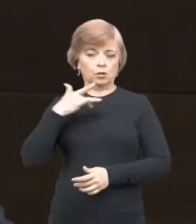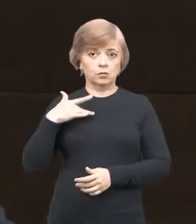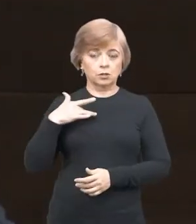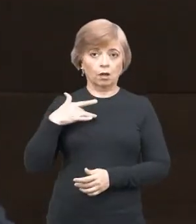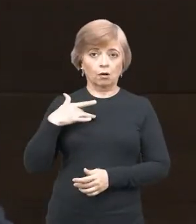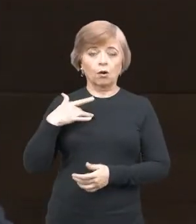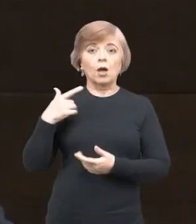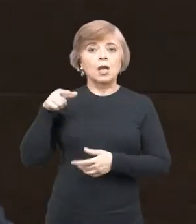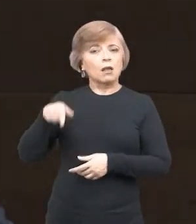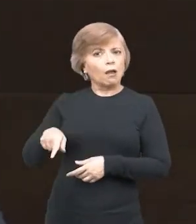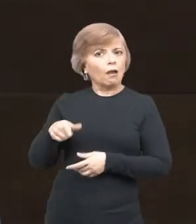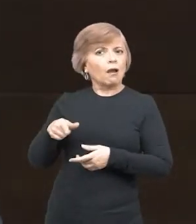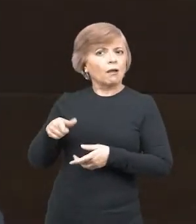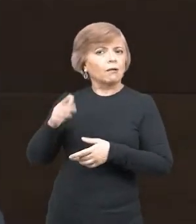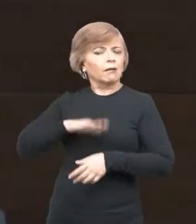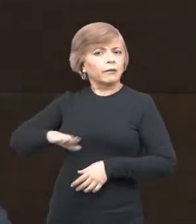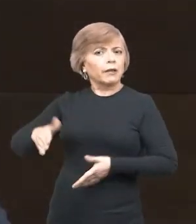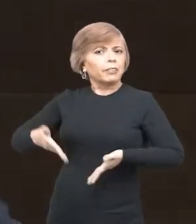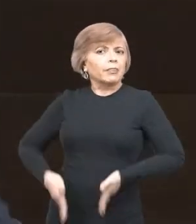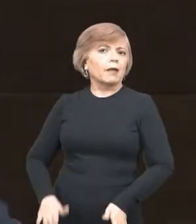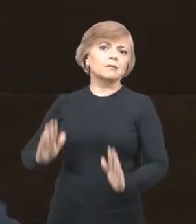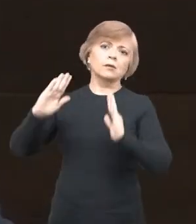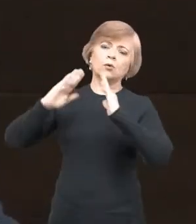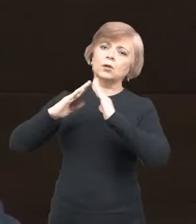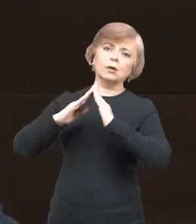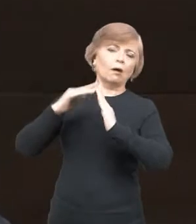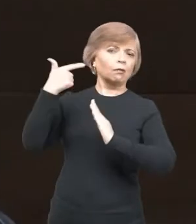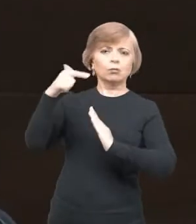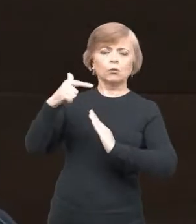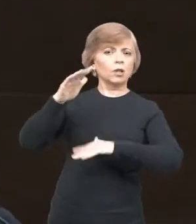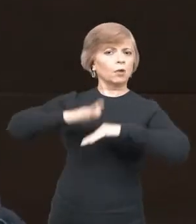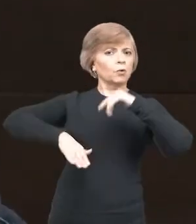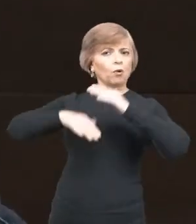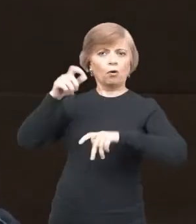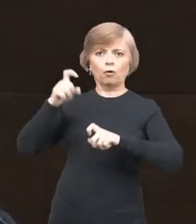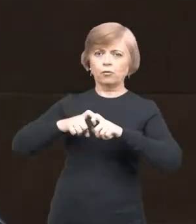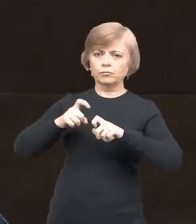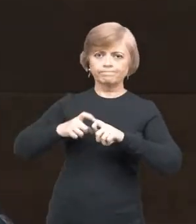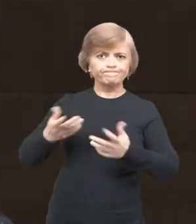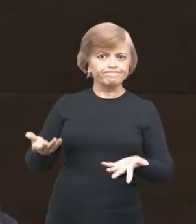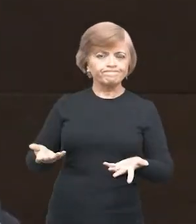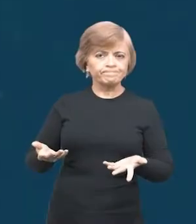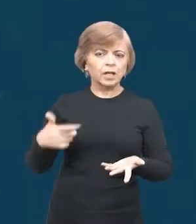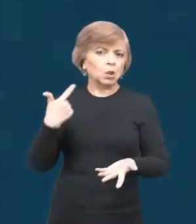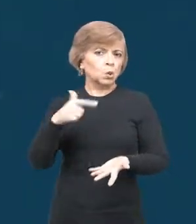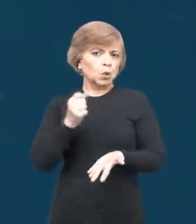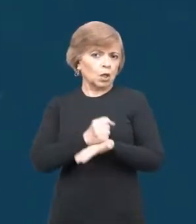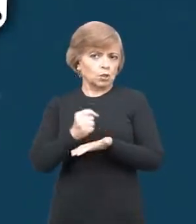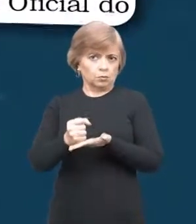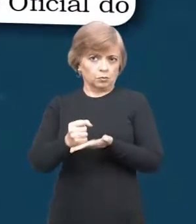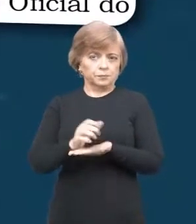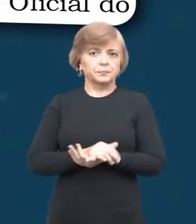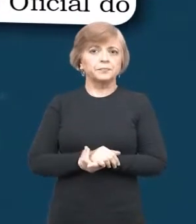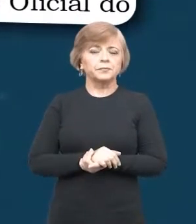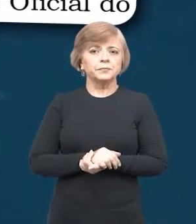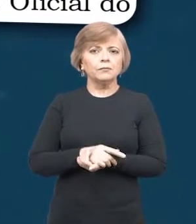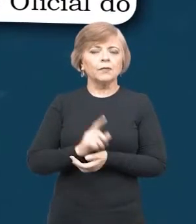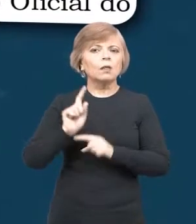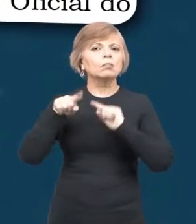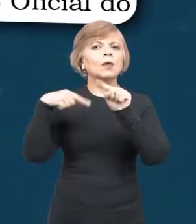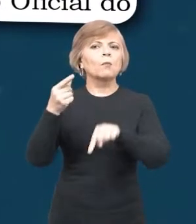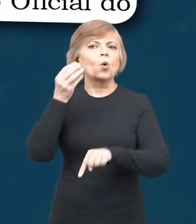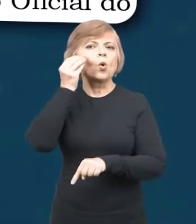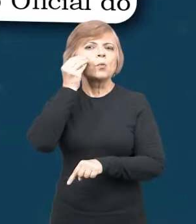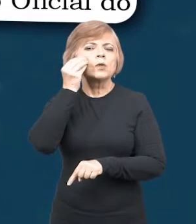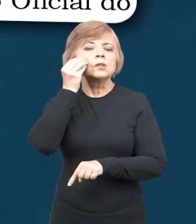como a criança havia nascido em casa, o pai não possuía tal documentação. Posteriormente, observou-se